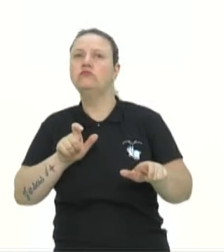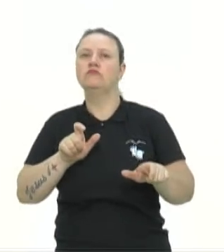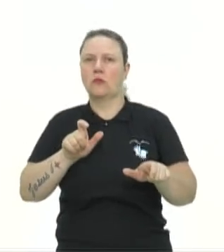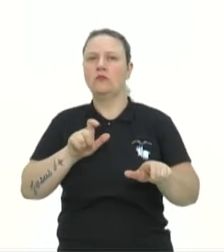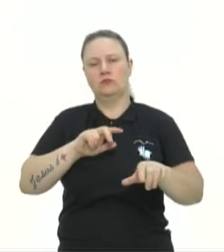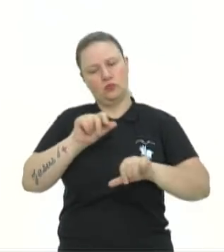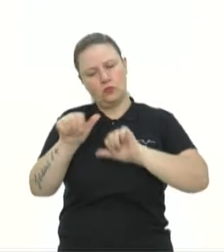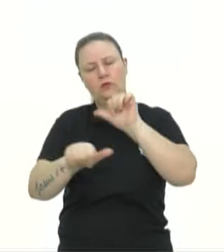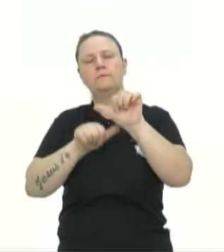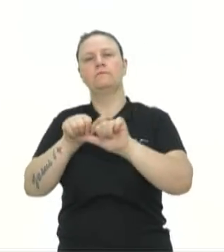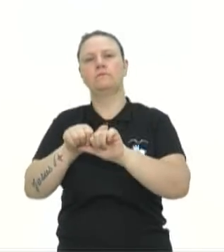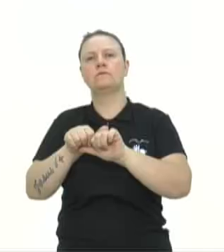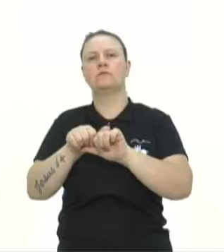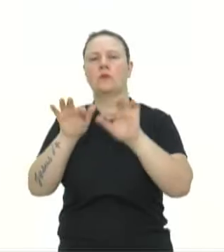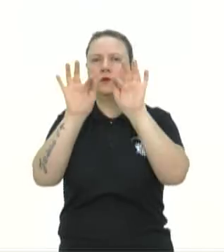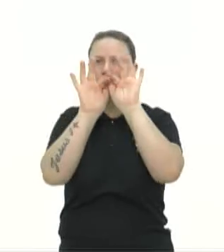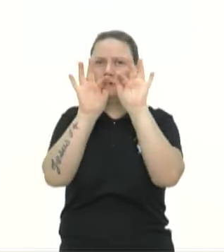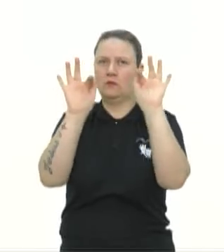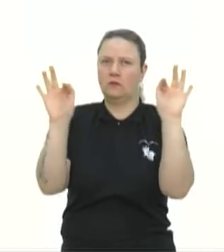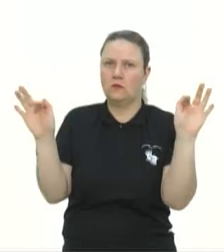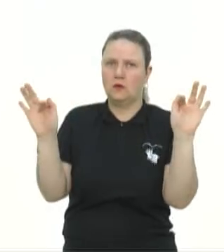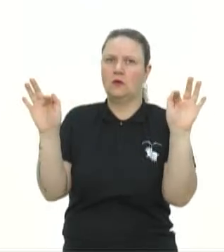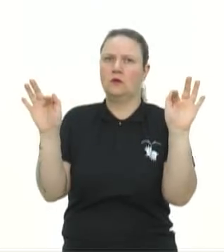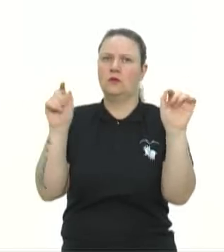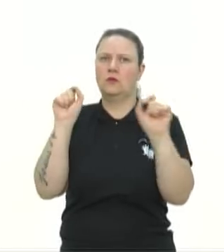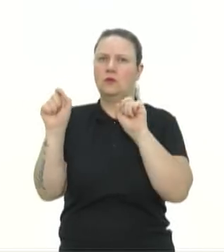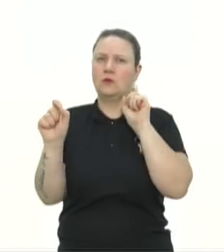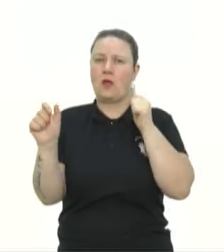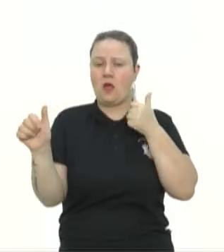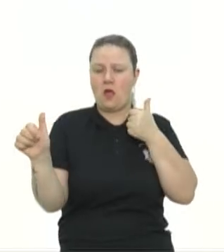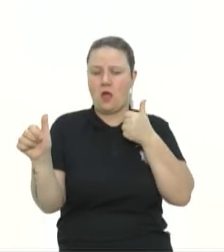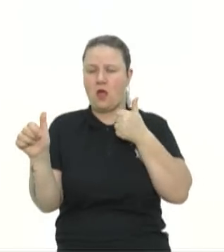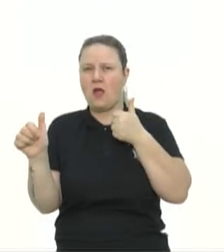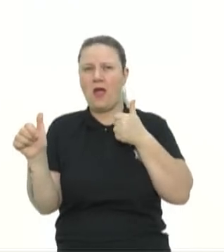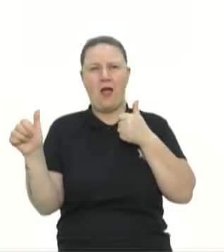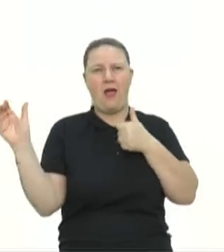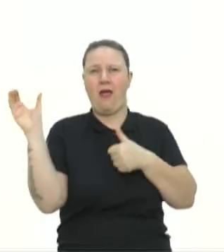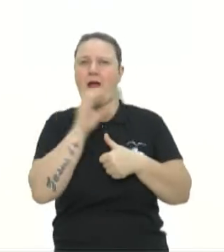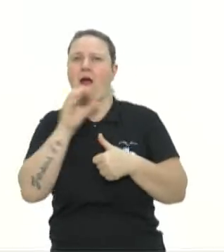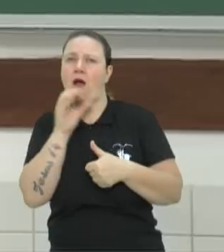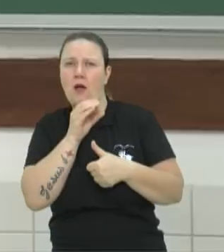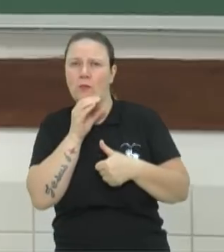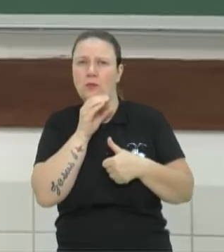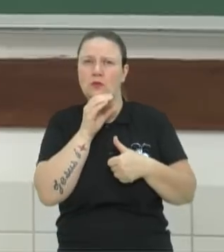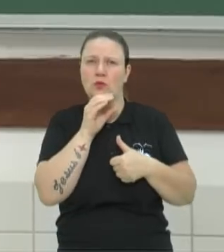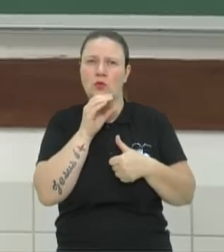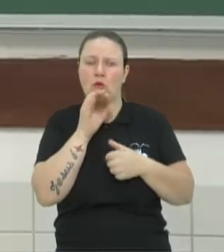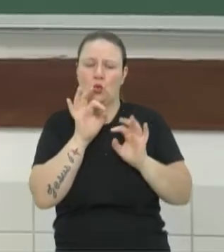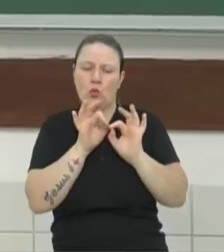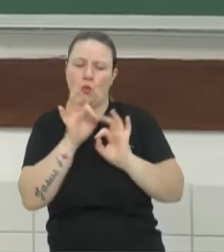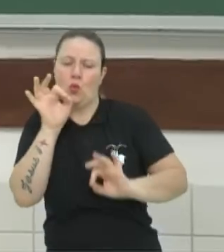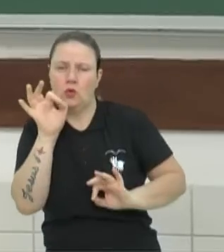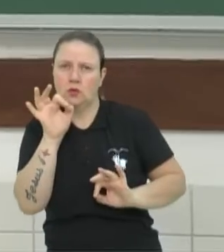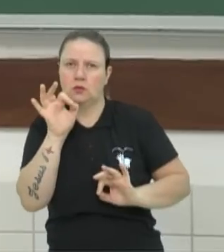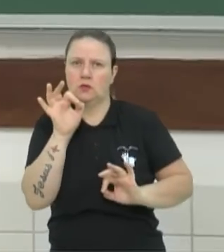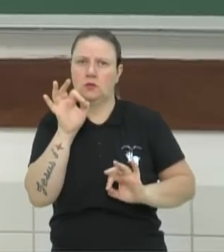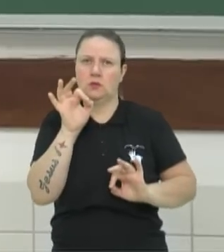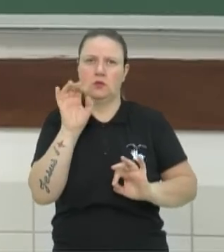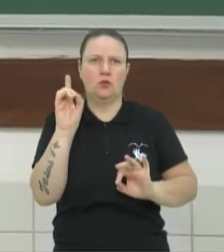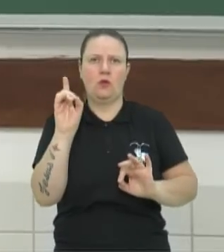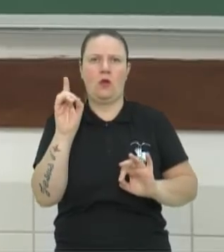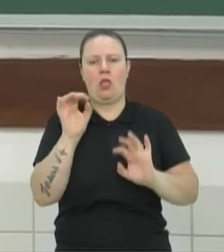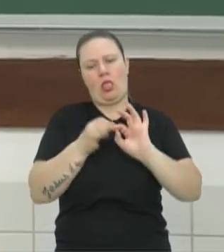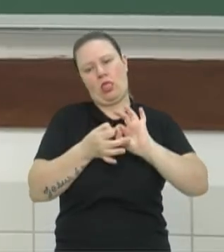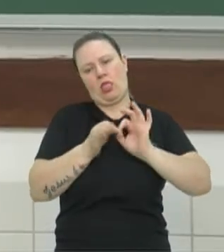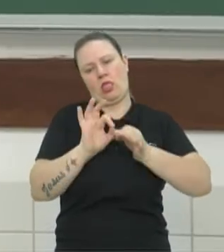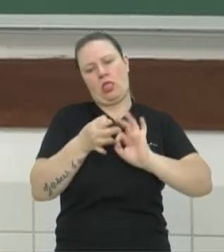dizer que é uma frase ou um grupo de frases de natureza breve. Isso quer dizer que é uma frasezinha curta, de impacto,